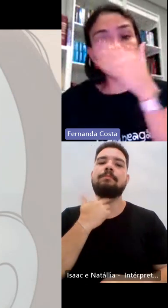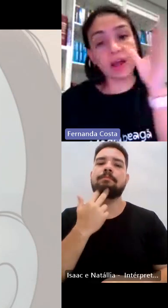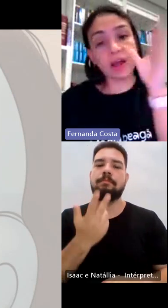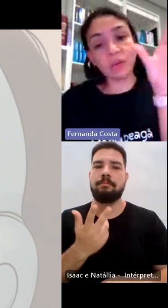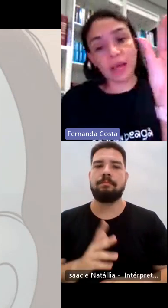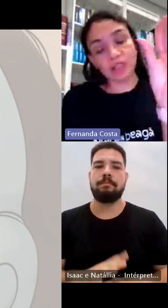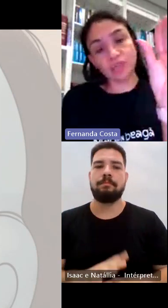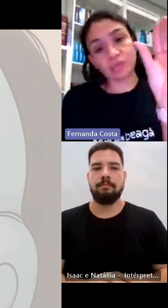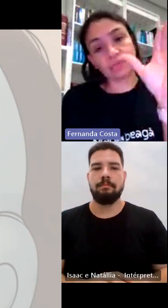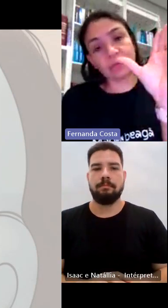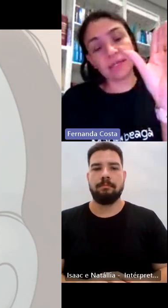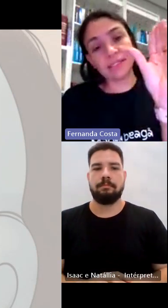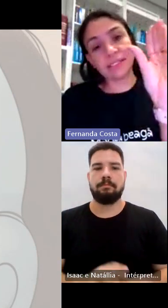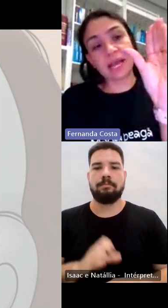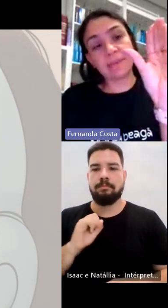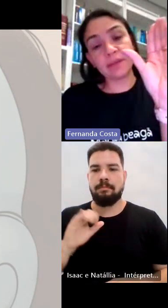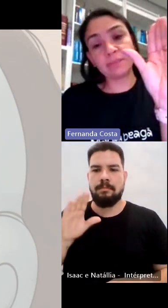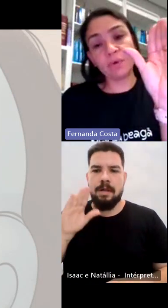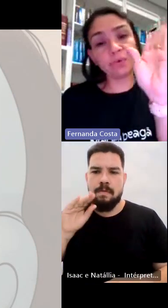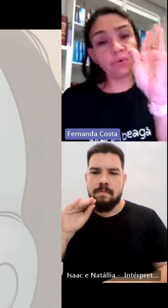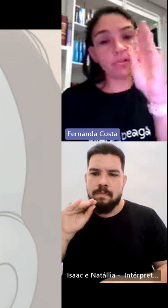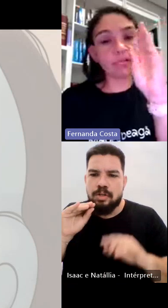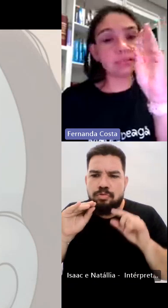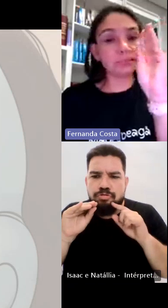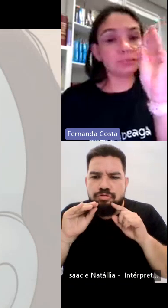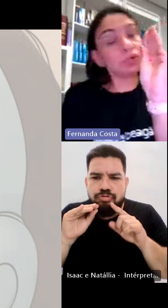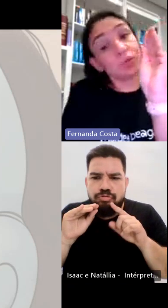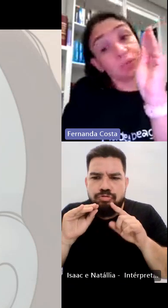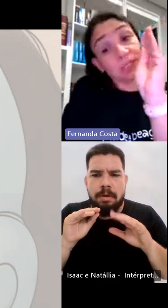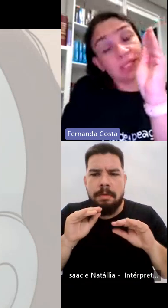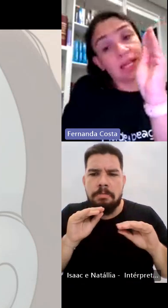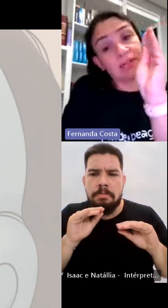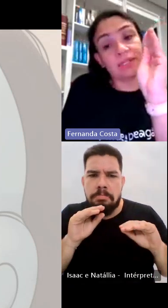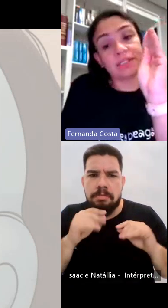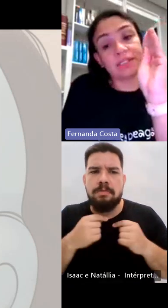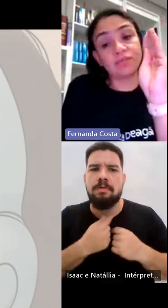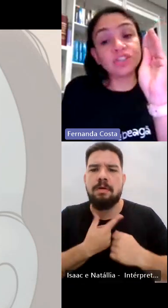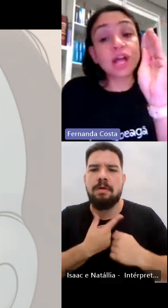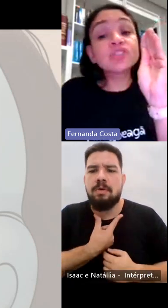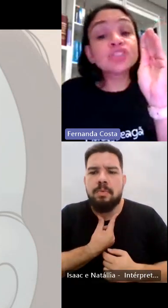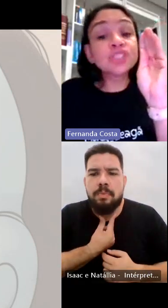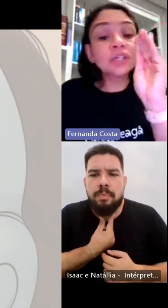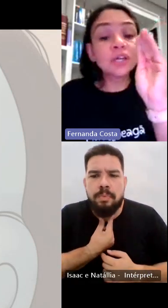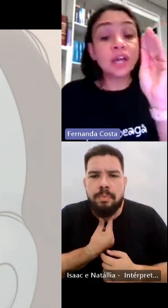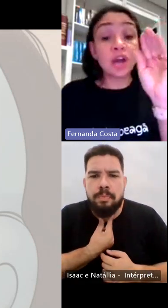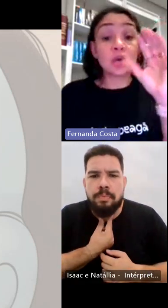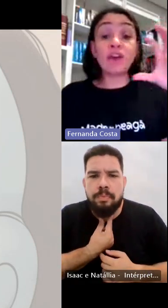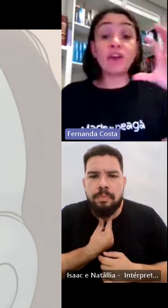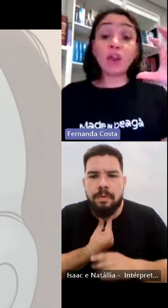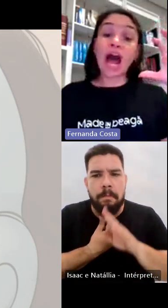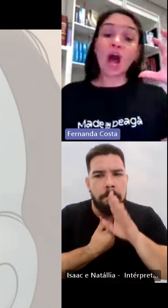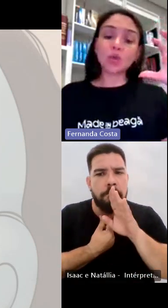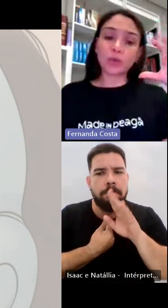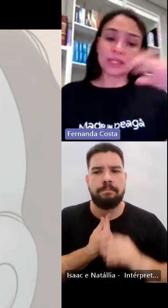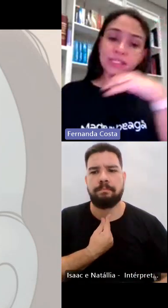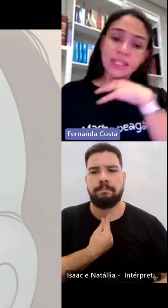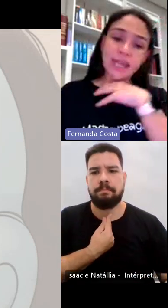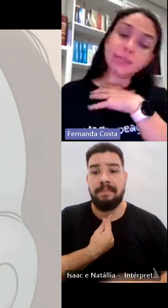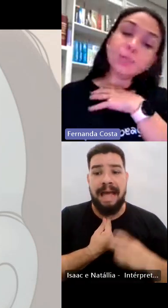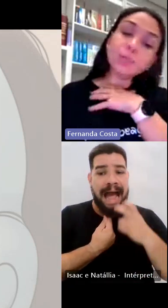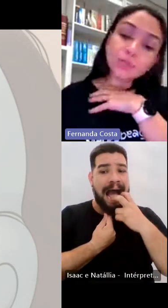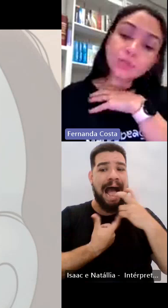Então, quando eu falo baixo, elas se abrem pouco. Quando eu estou em silêncio, elas estão fechadinhas. Quando eu falo alto,